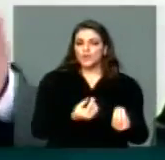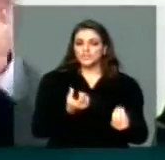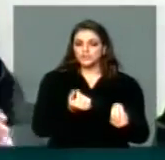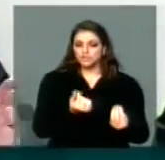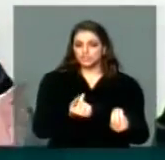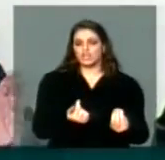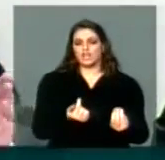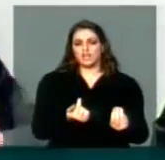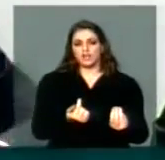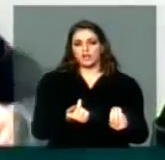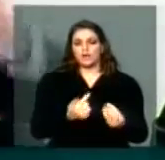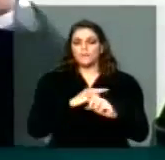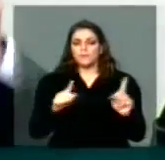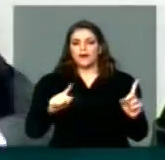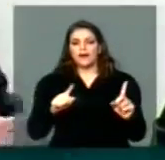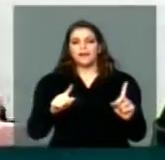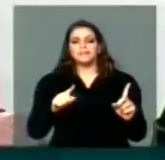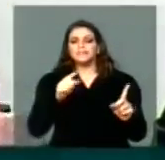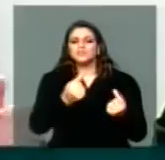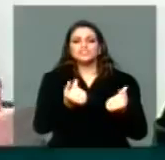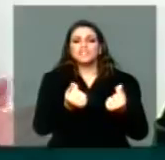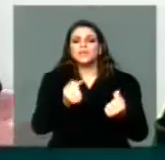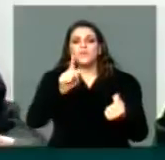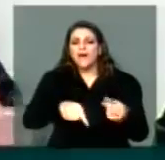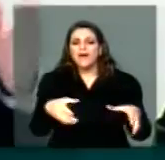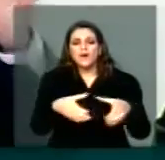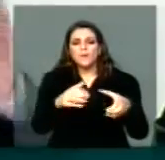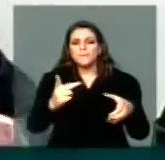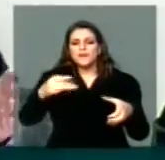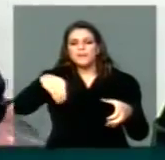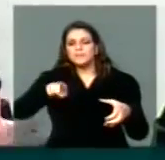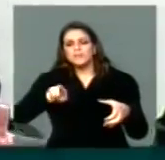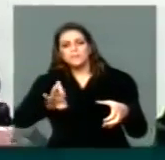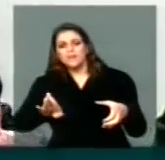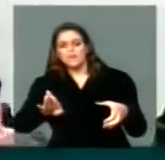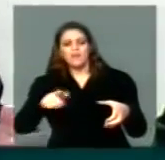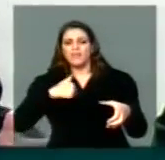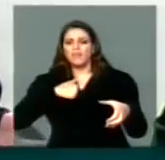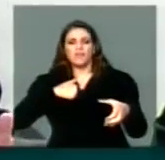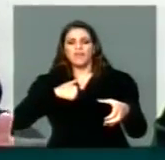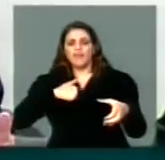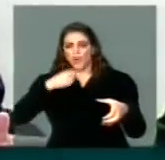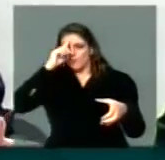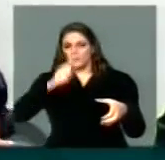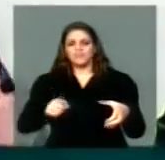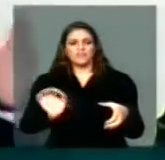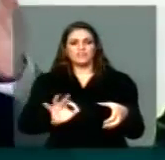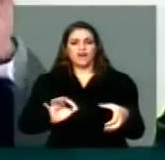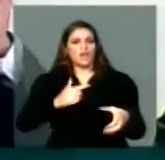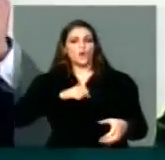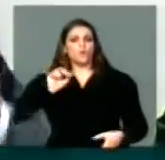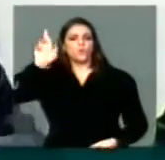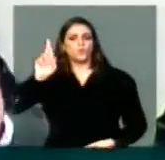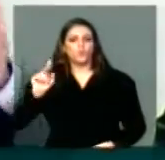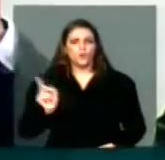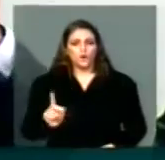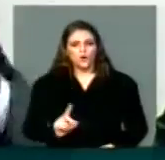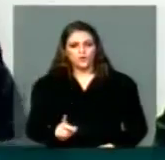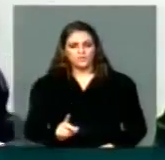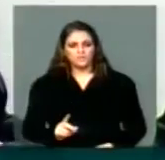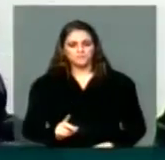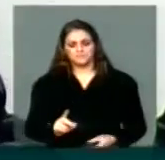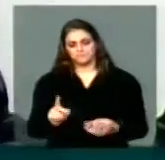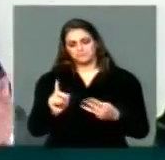como se eu fosse o dono do PMDB, tivesse colocado todos os recursos do PMDB e fosse fruto do benefício indevido. E o caso